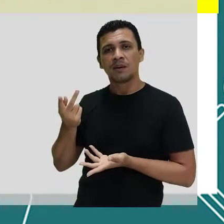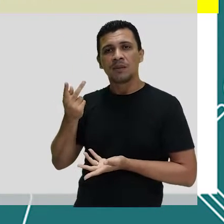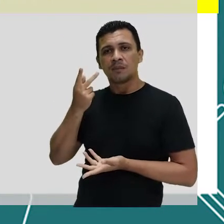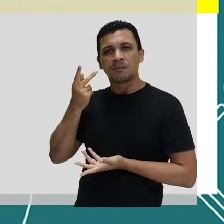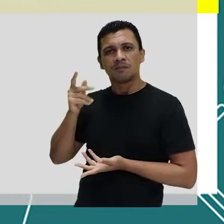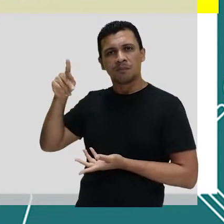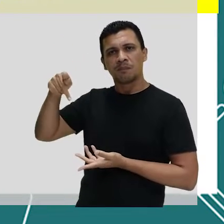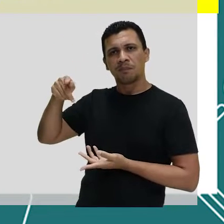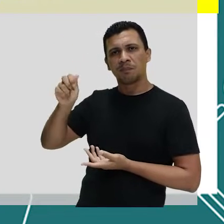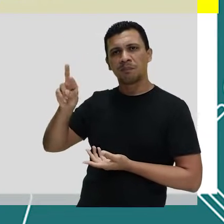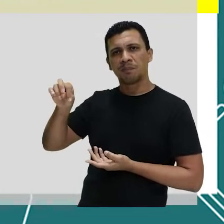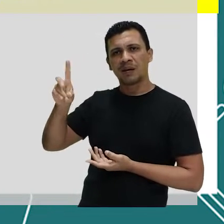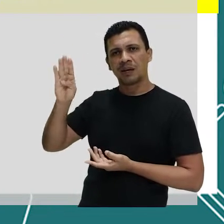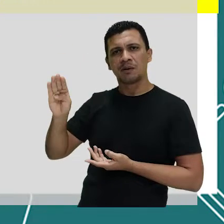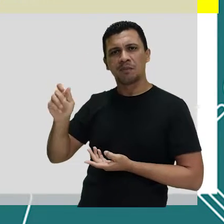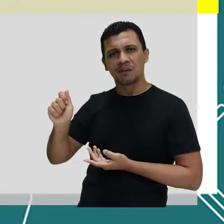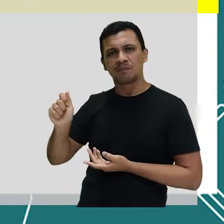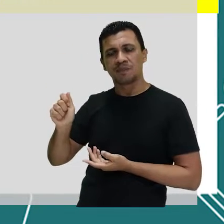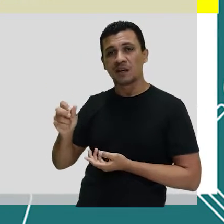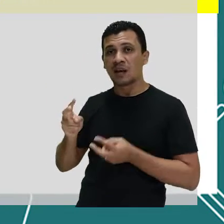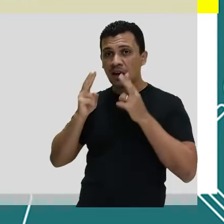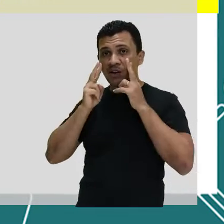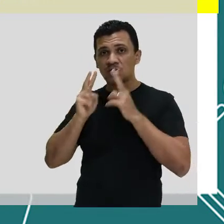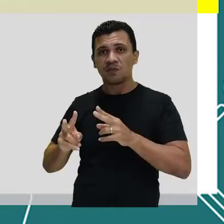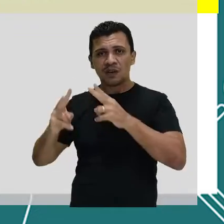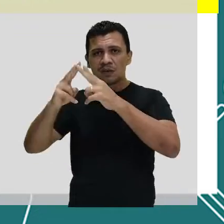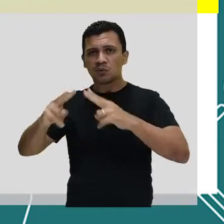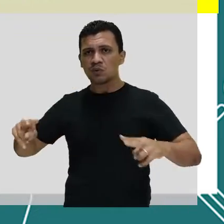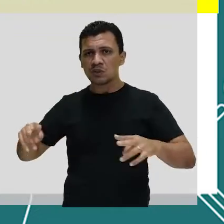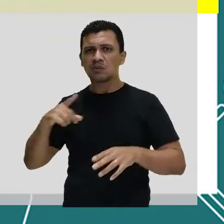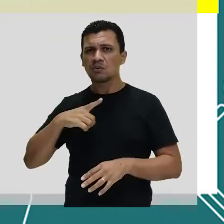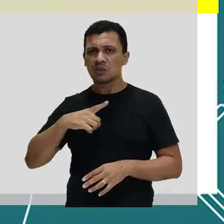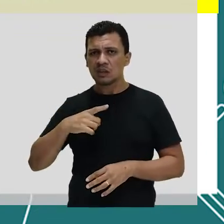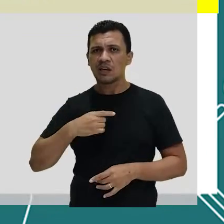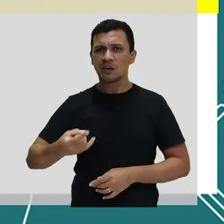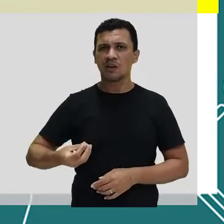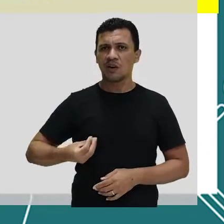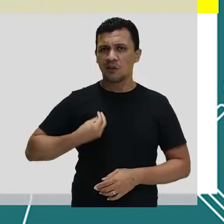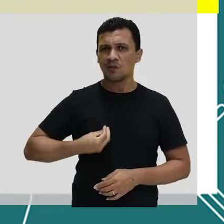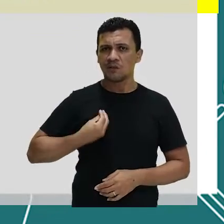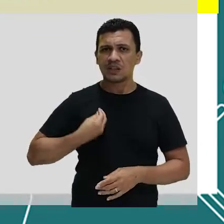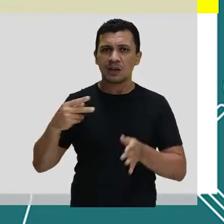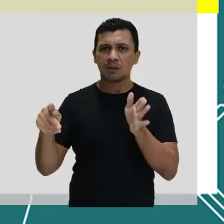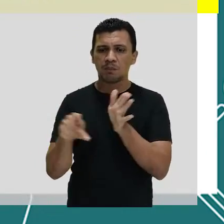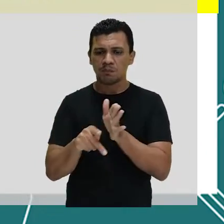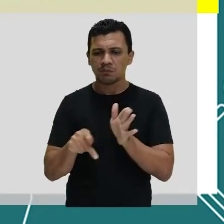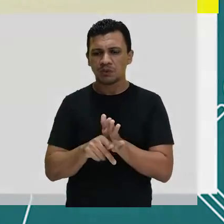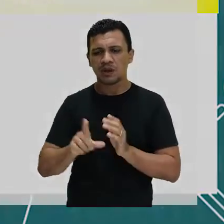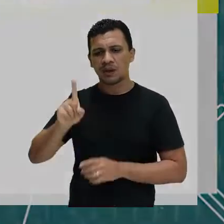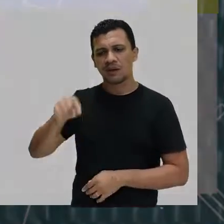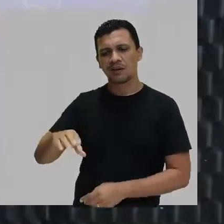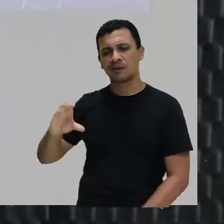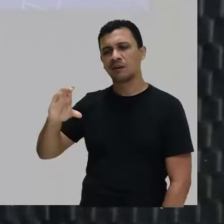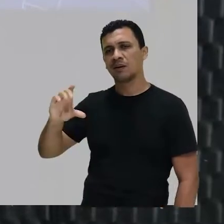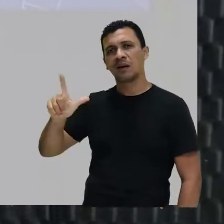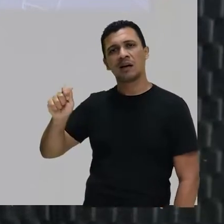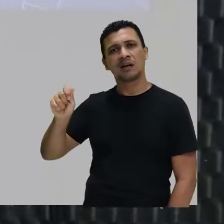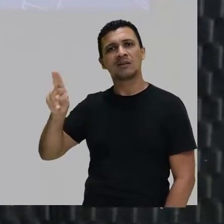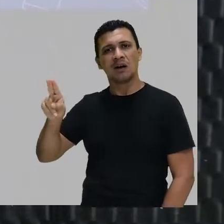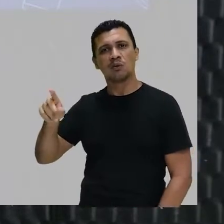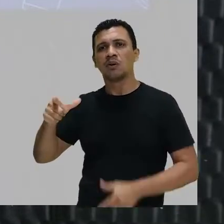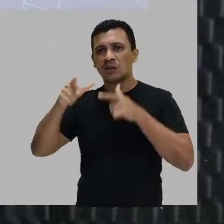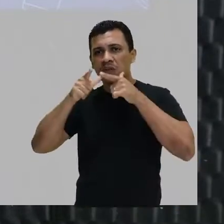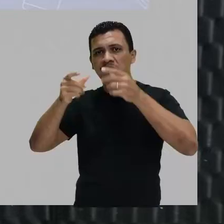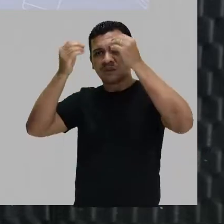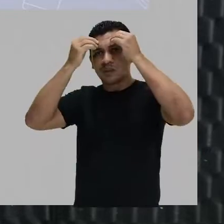só aquilo que a gente vê no circo. O palhaço ele tem vida própria como personagem, tanto que a gente chama na linguagem teatral de clown, certo? Então, eles